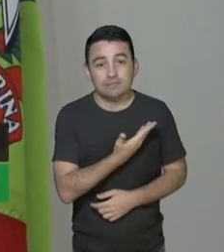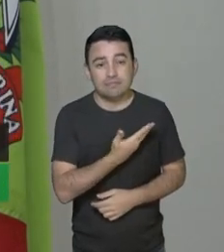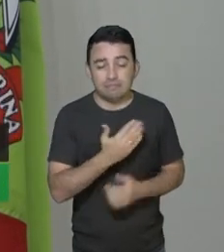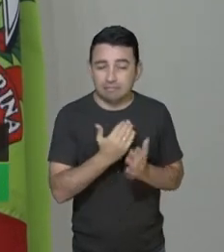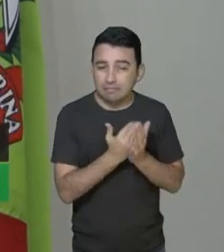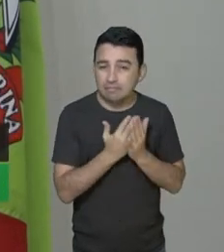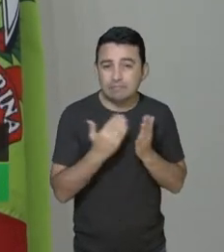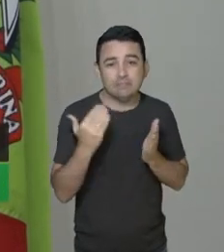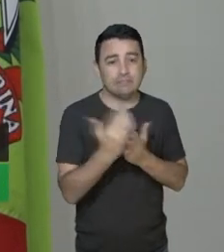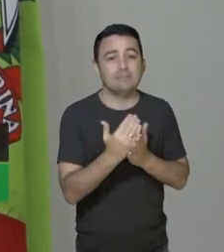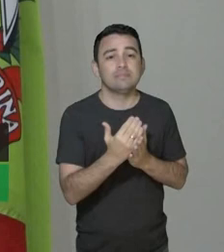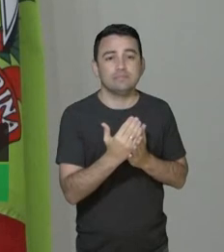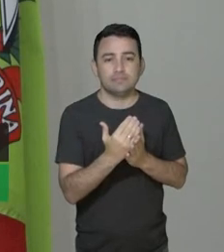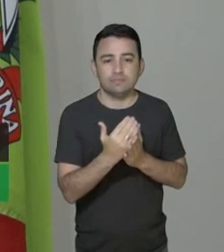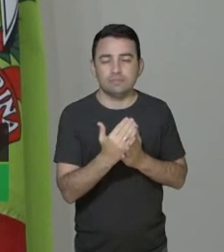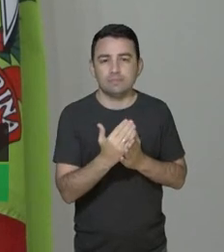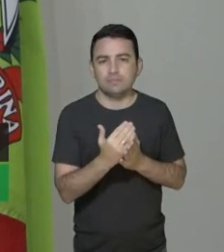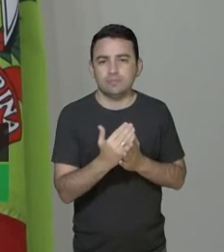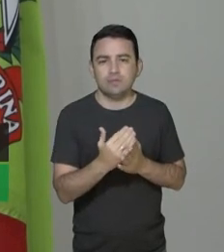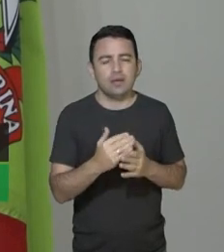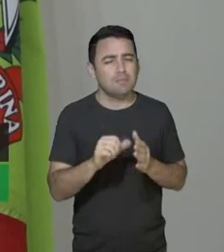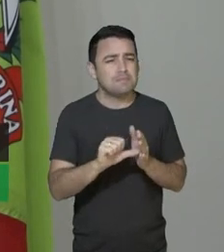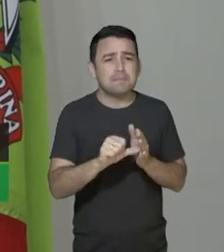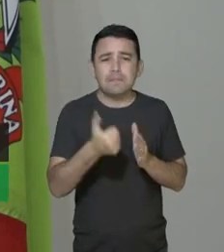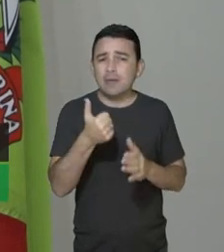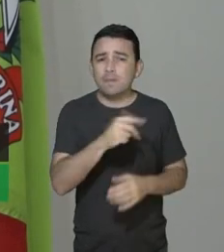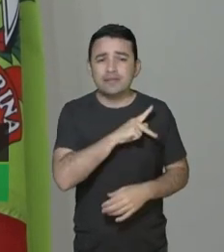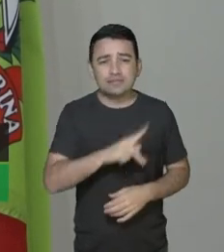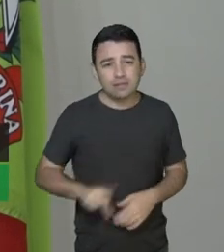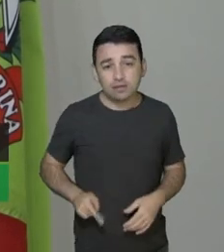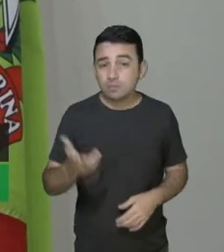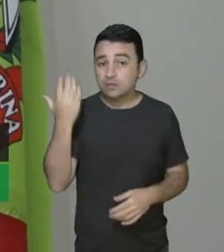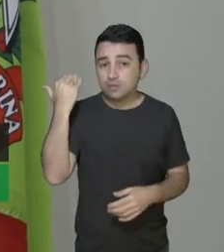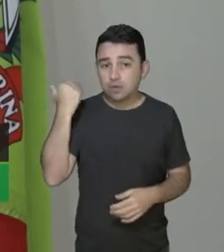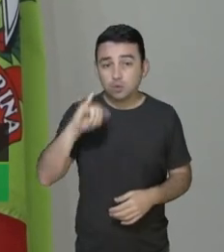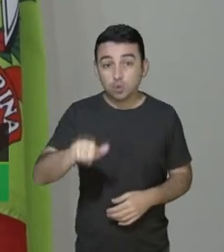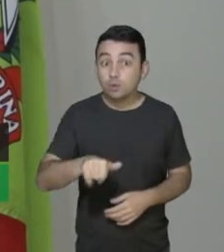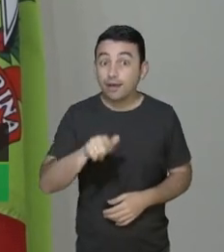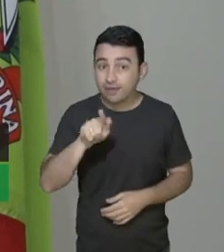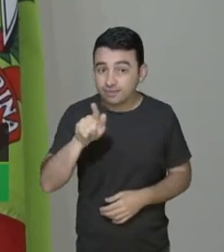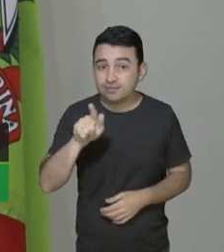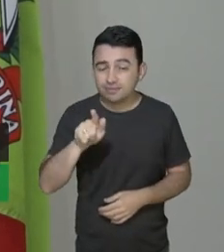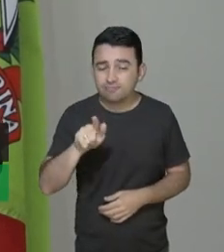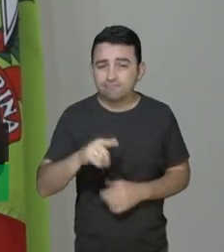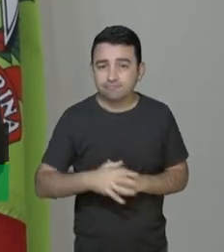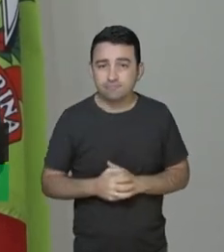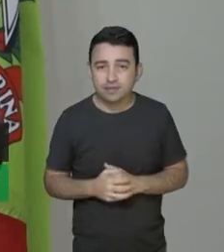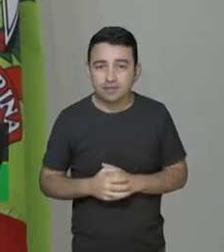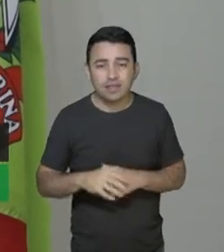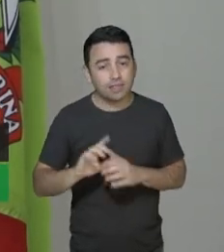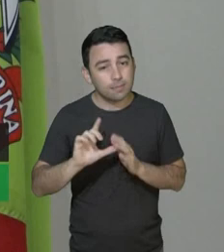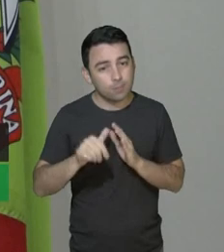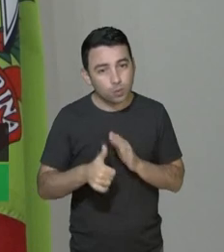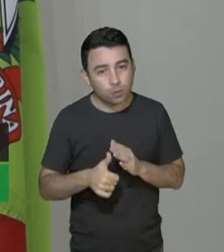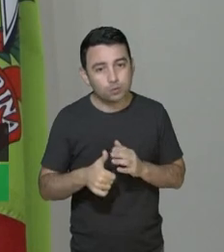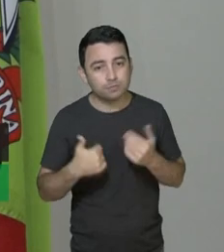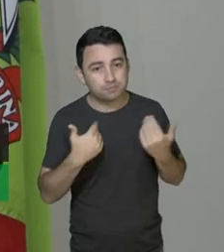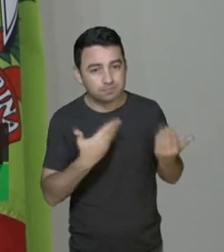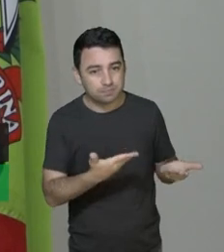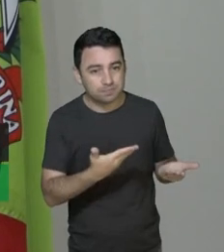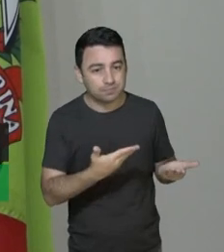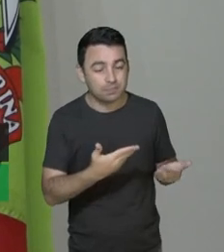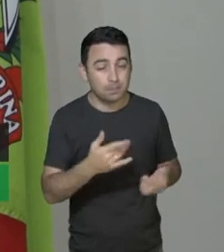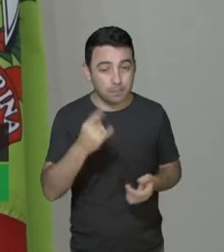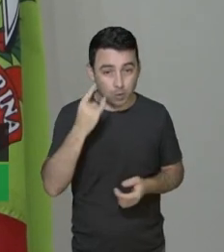Vejo a amizade do nosso primeiro presidente, Júlio Garcia. Depois o nosso Mauro